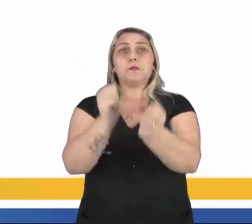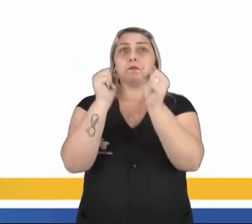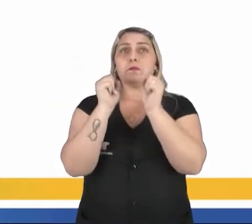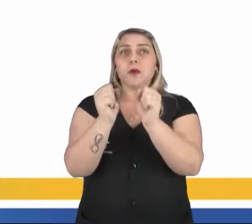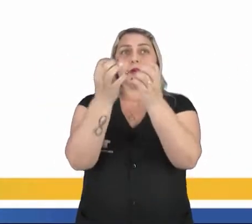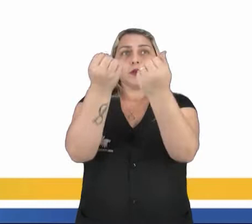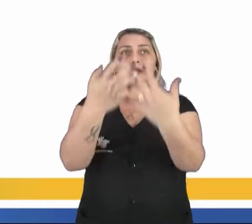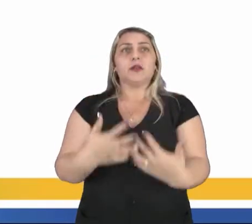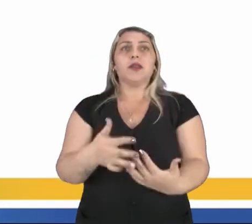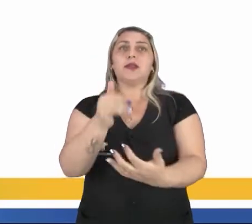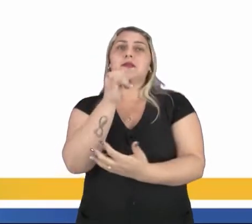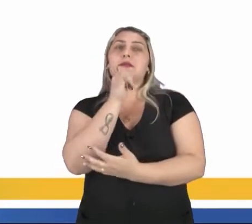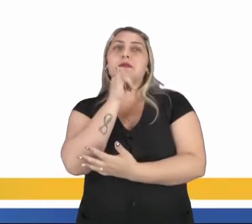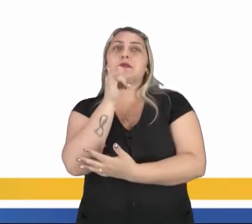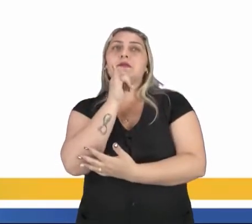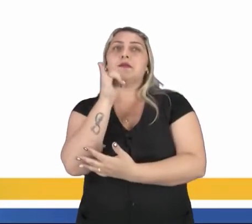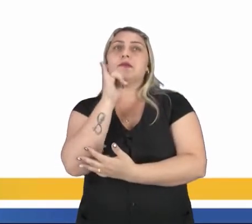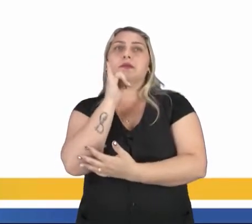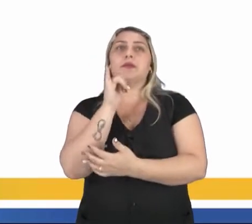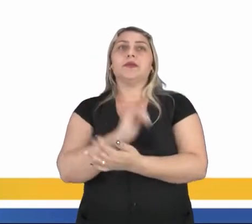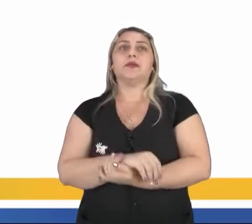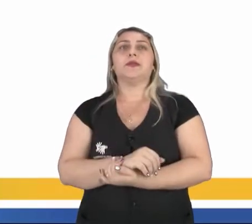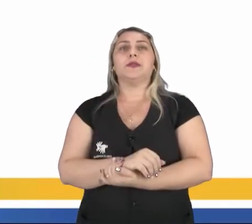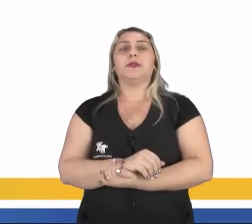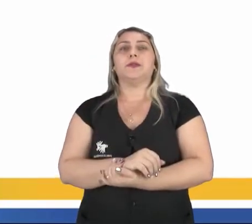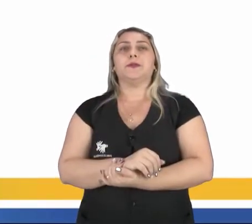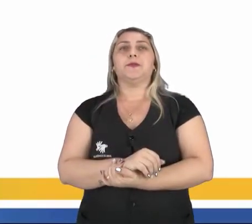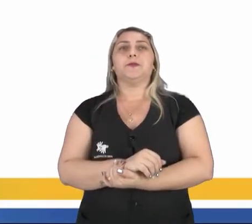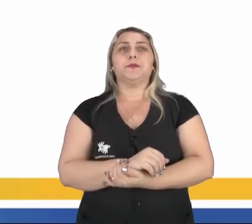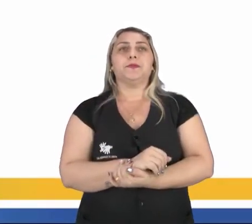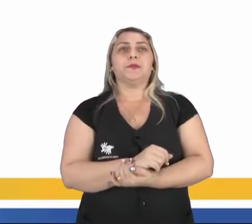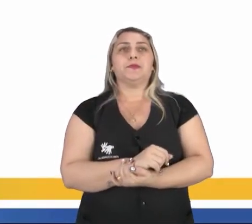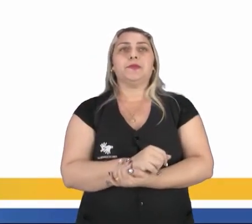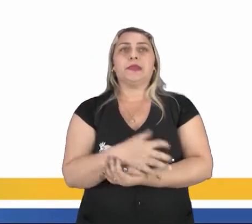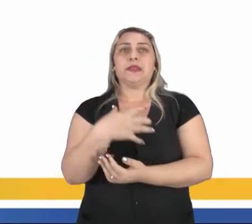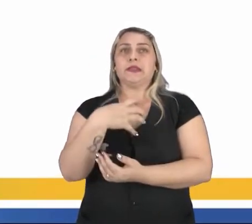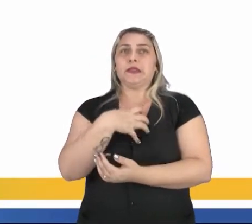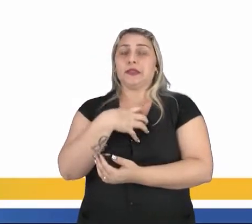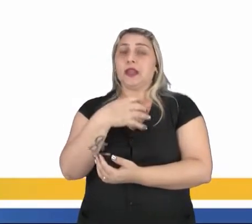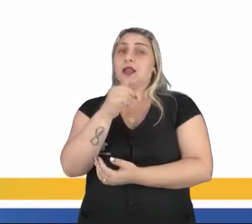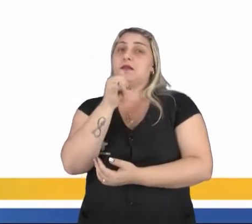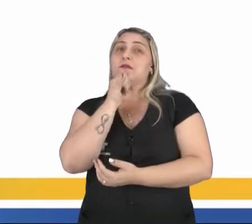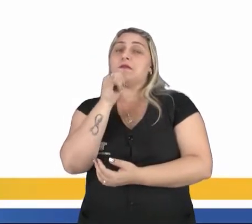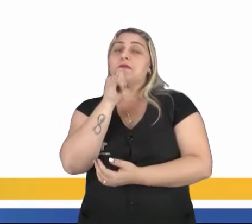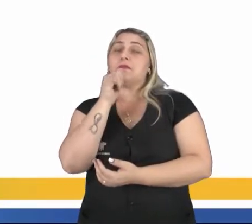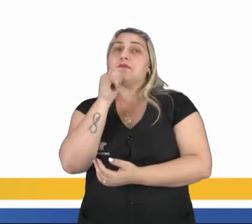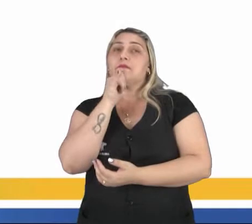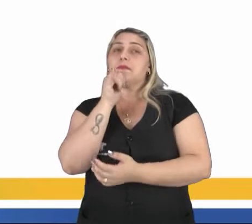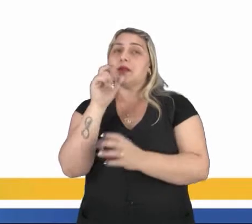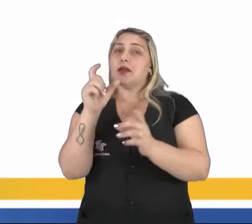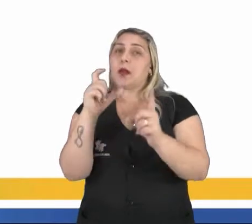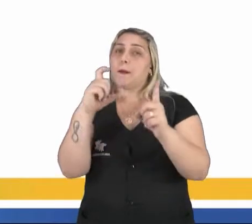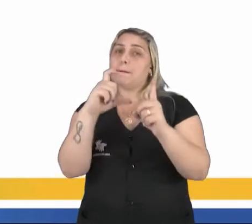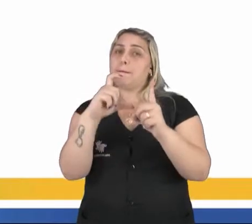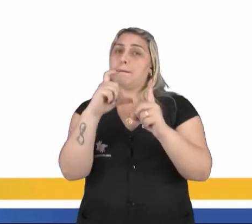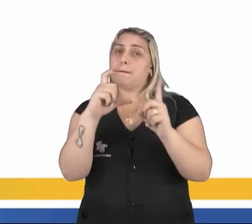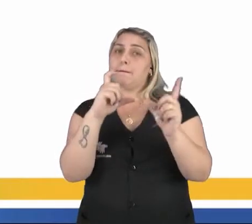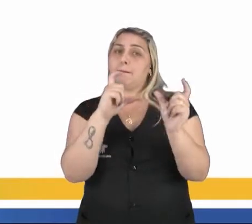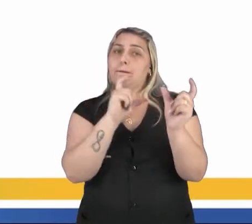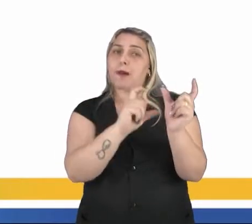explicativas, as explicativas, que vão estabelecer o que ali a ideia de explicação, certo? A palavra já nos traz a